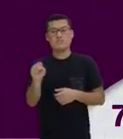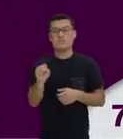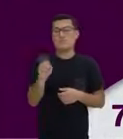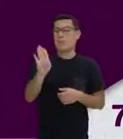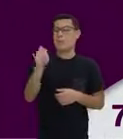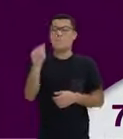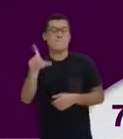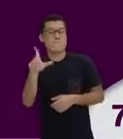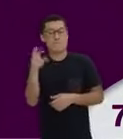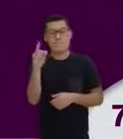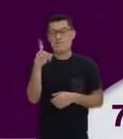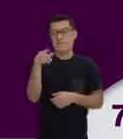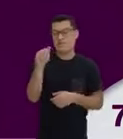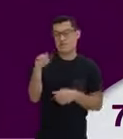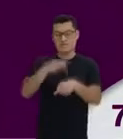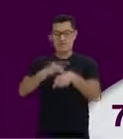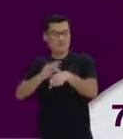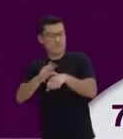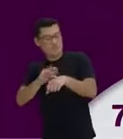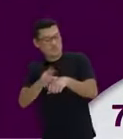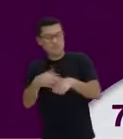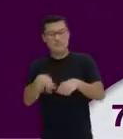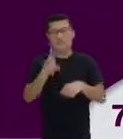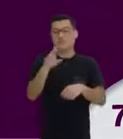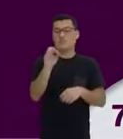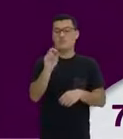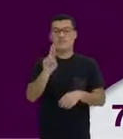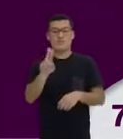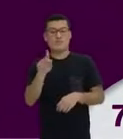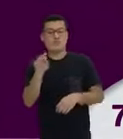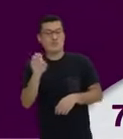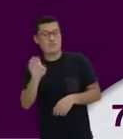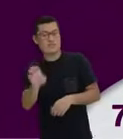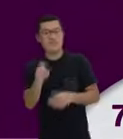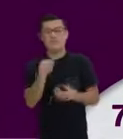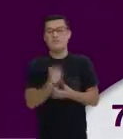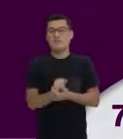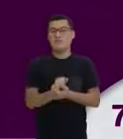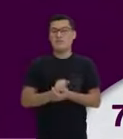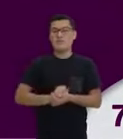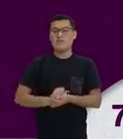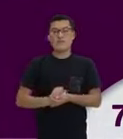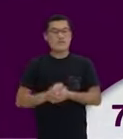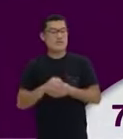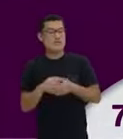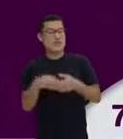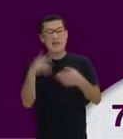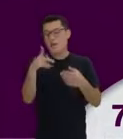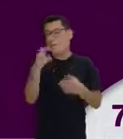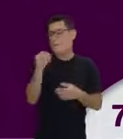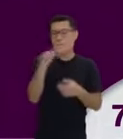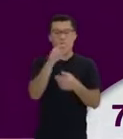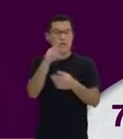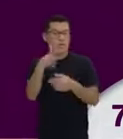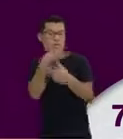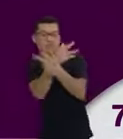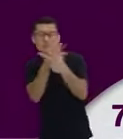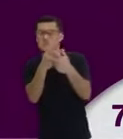balada dancem House Techno eurodance rap pop